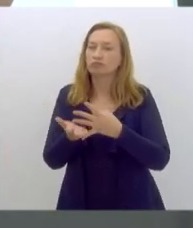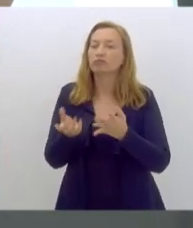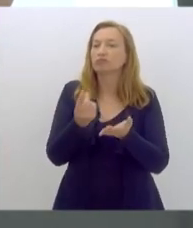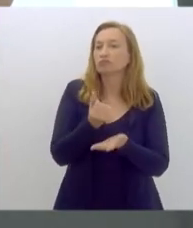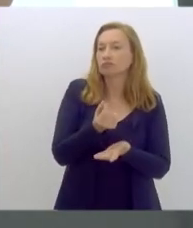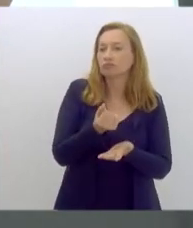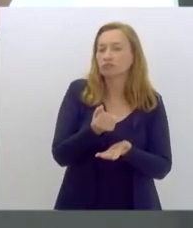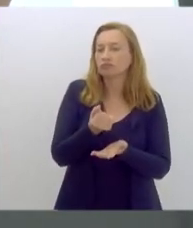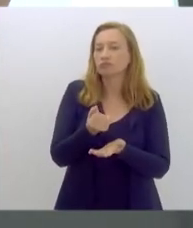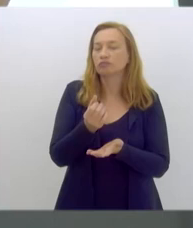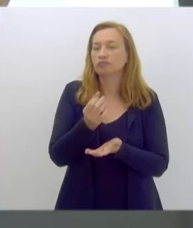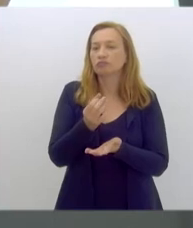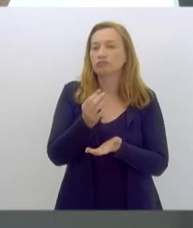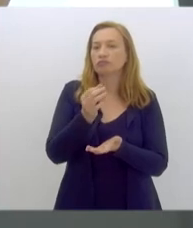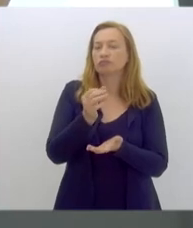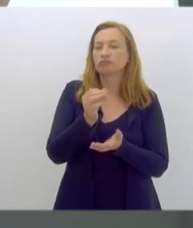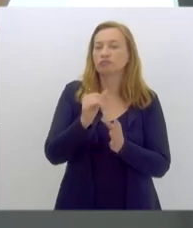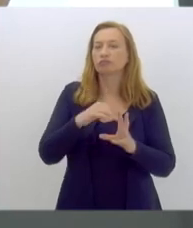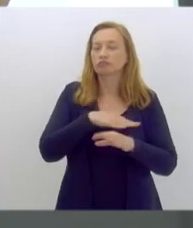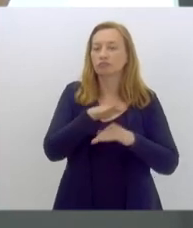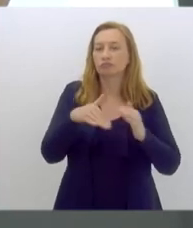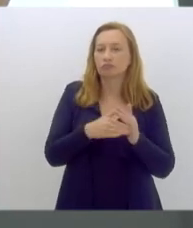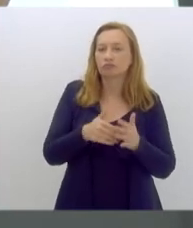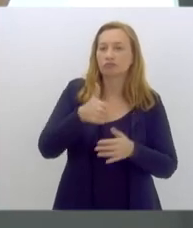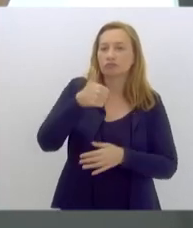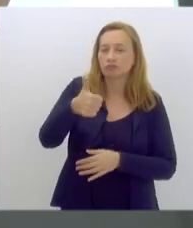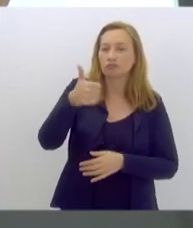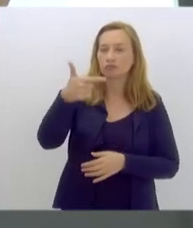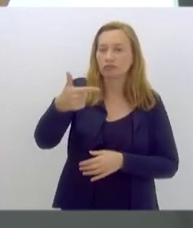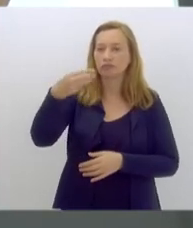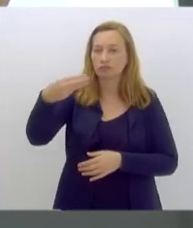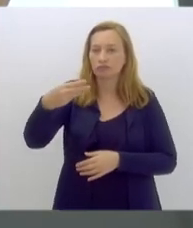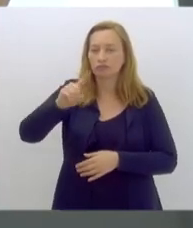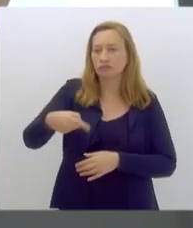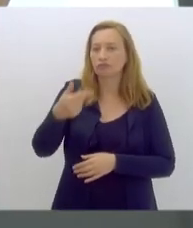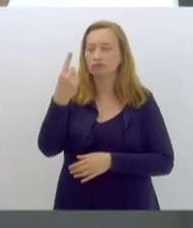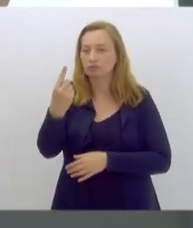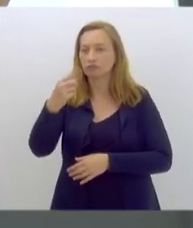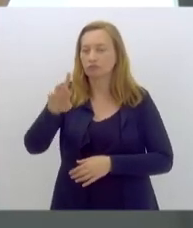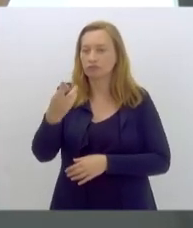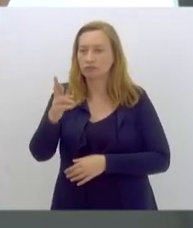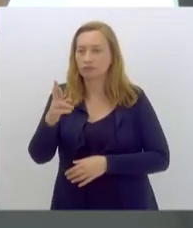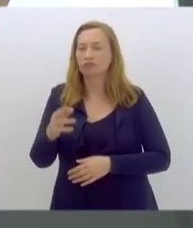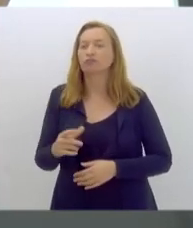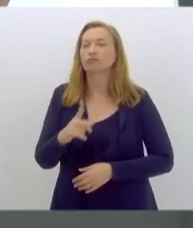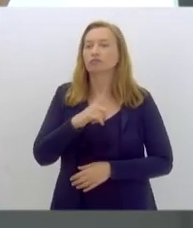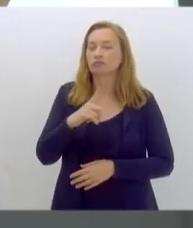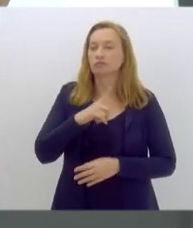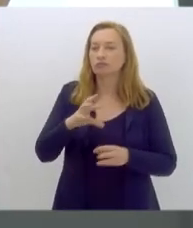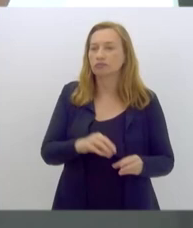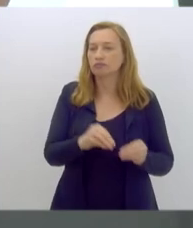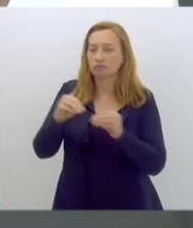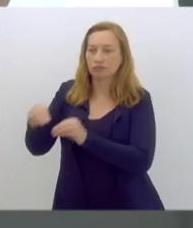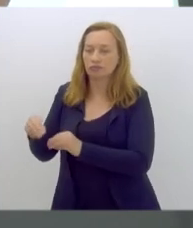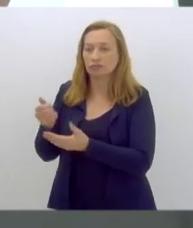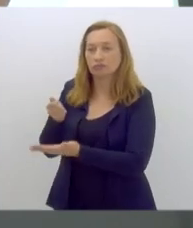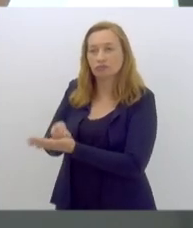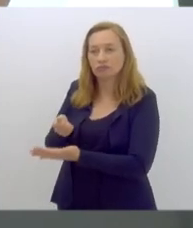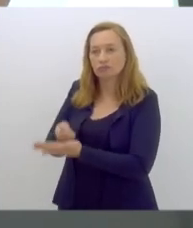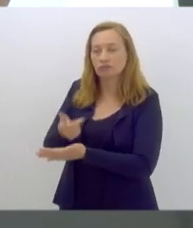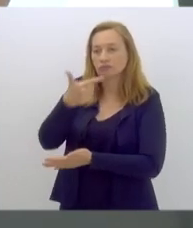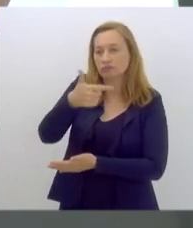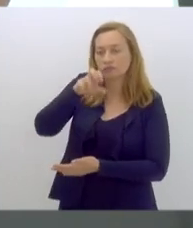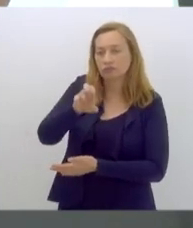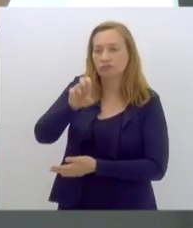bruta 123,1 bilhões de reais nós temos de transferências obrigatórias